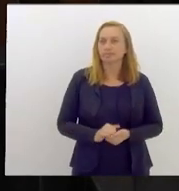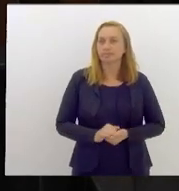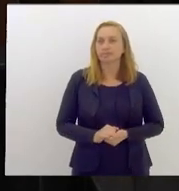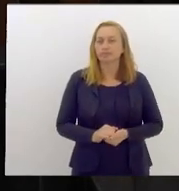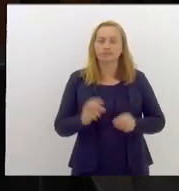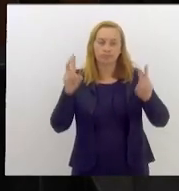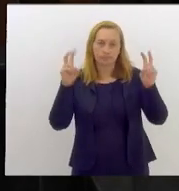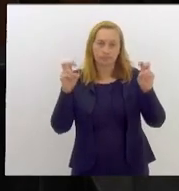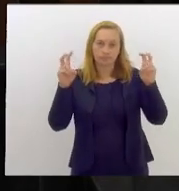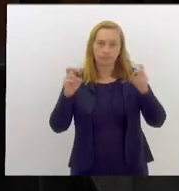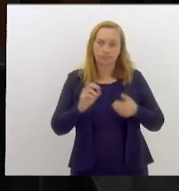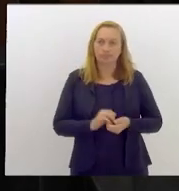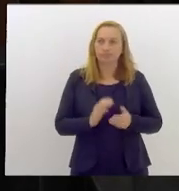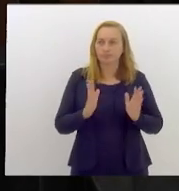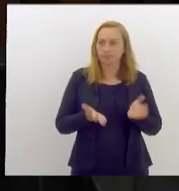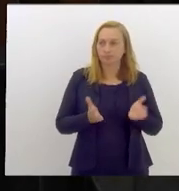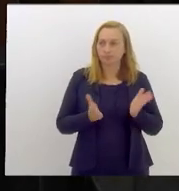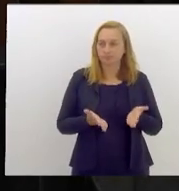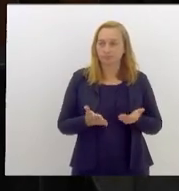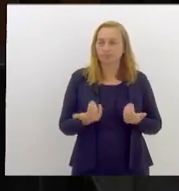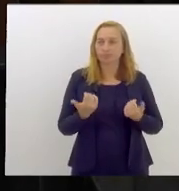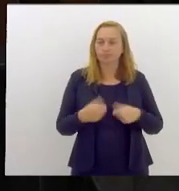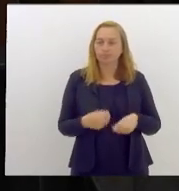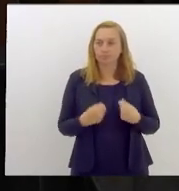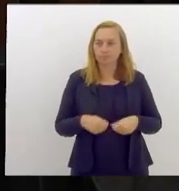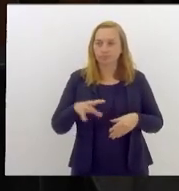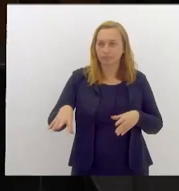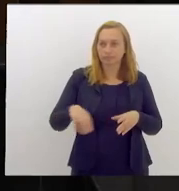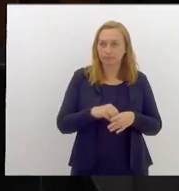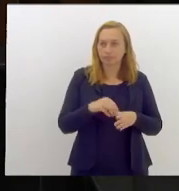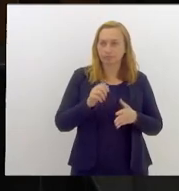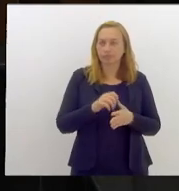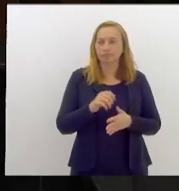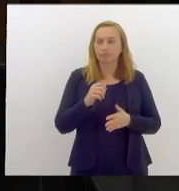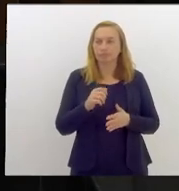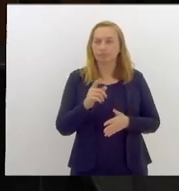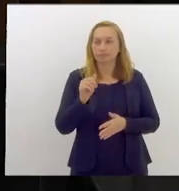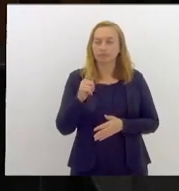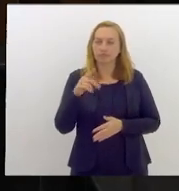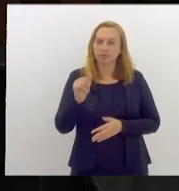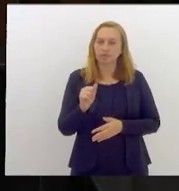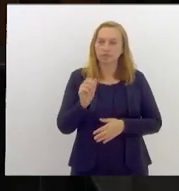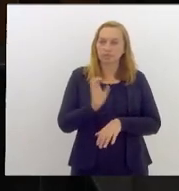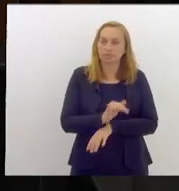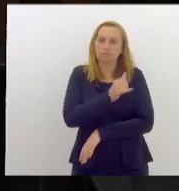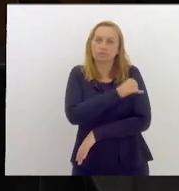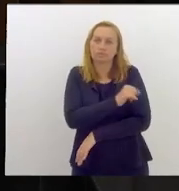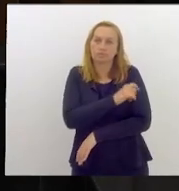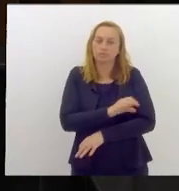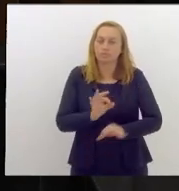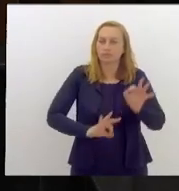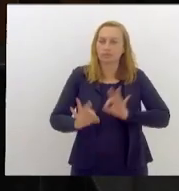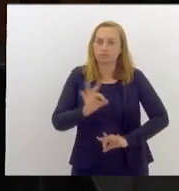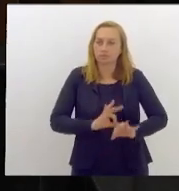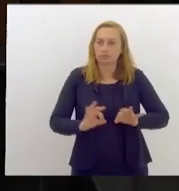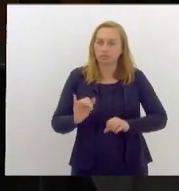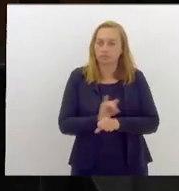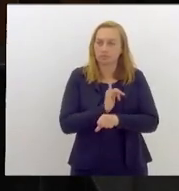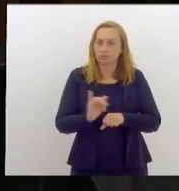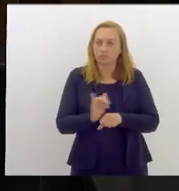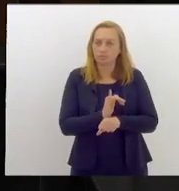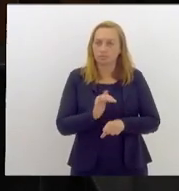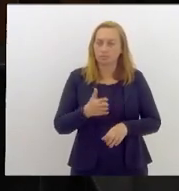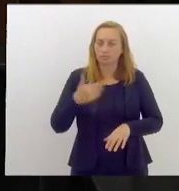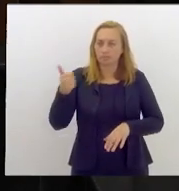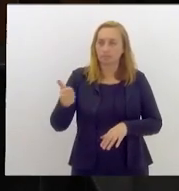de questões que hoje deveriam estar na agenda do Estado do Rio de Janeiro se ele tivesse um planejamento mais consolidado então